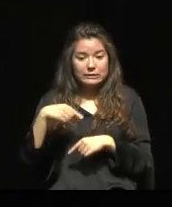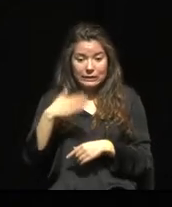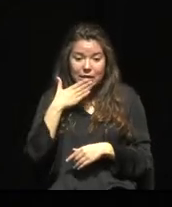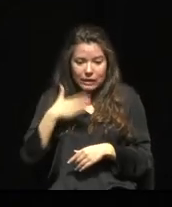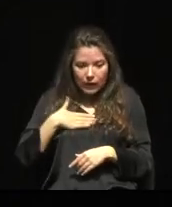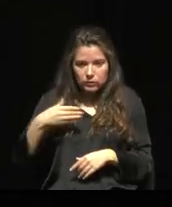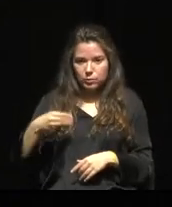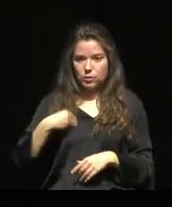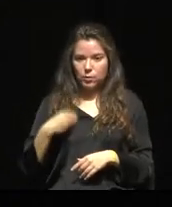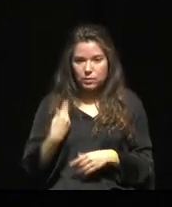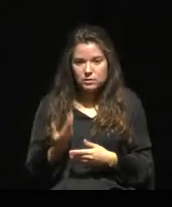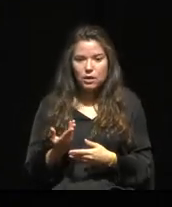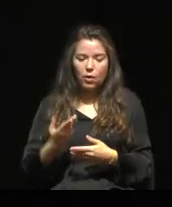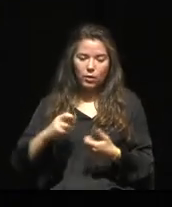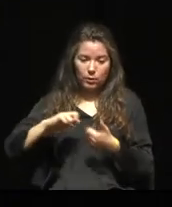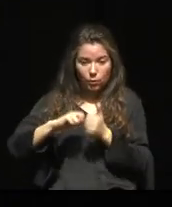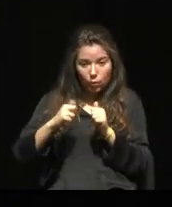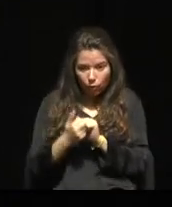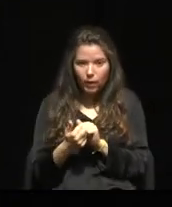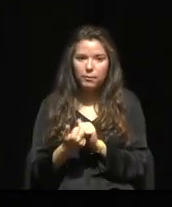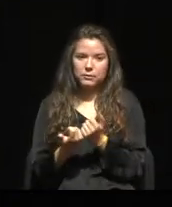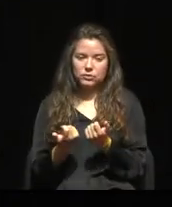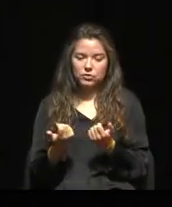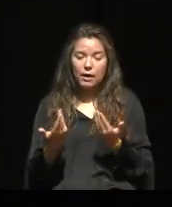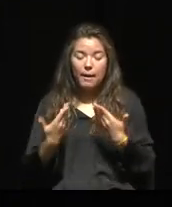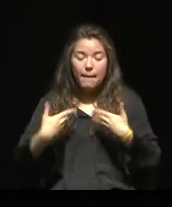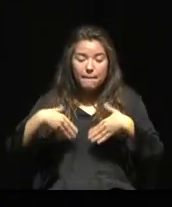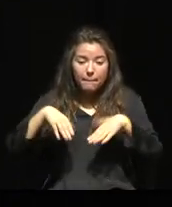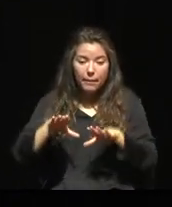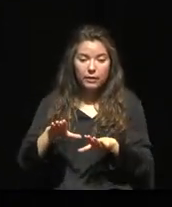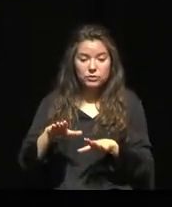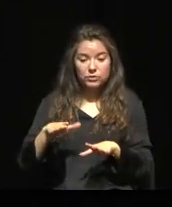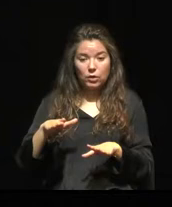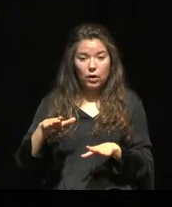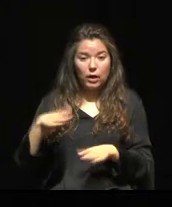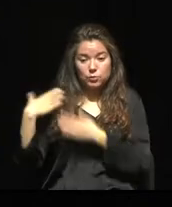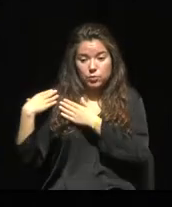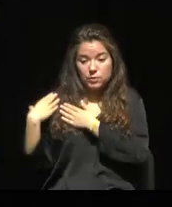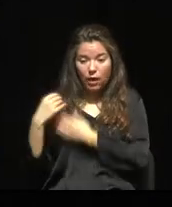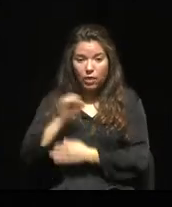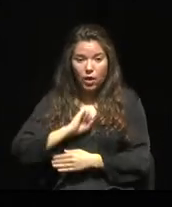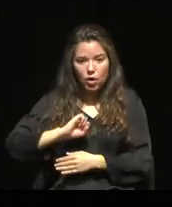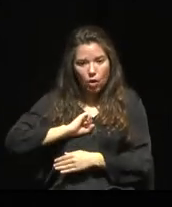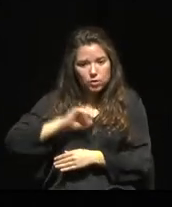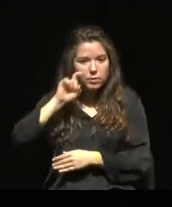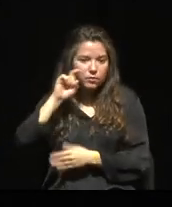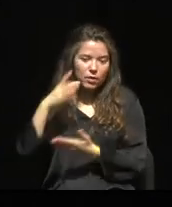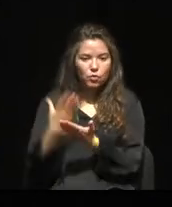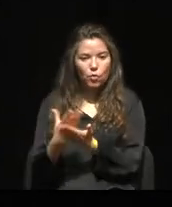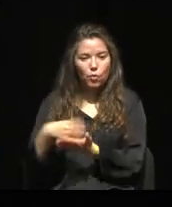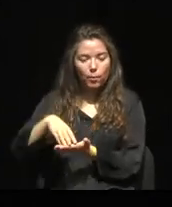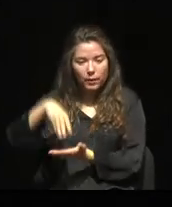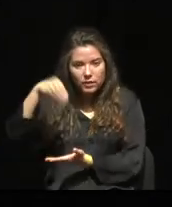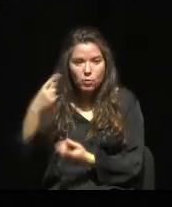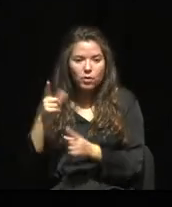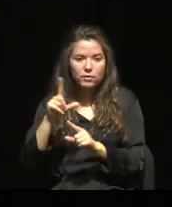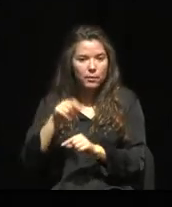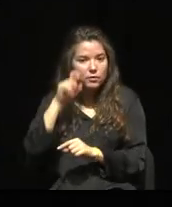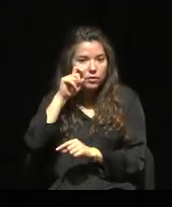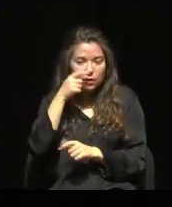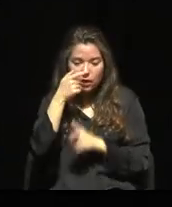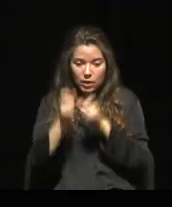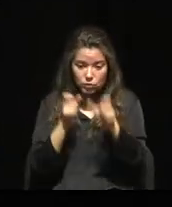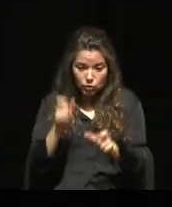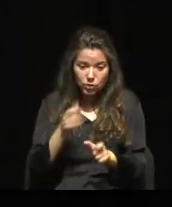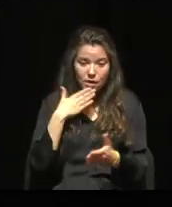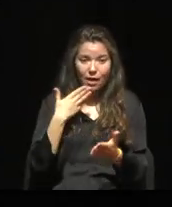preocupação incómodos e prejuízos faz parte da nossa ação em defesa do património da população levar estes